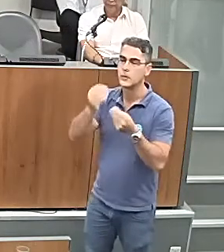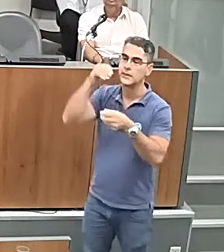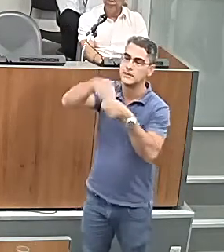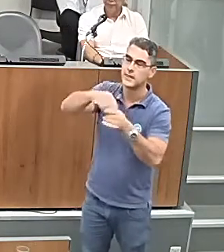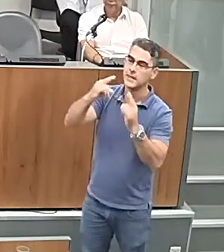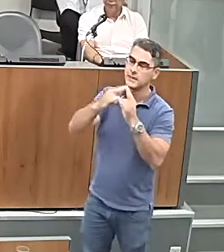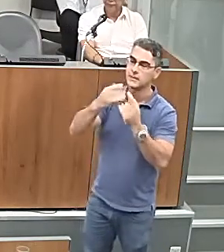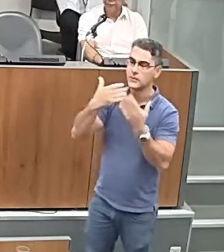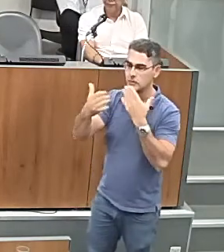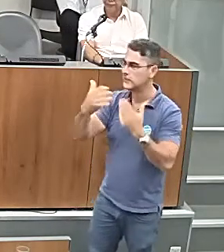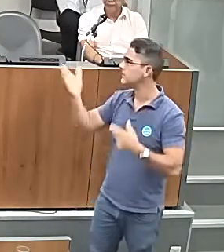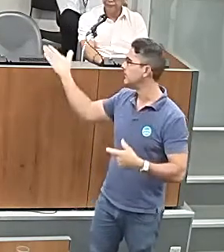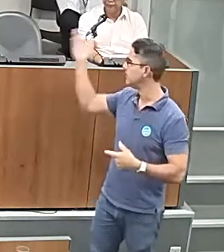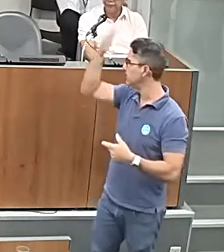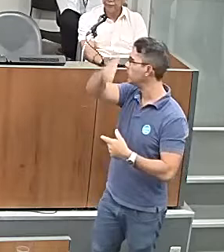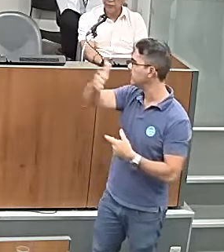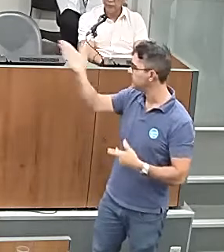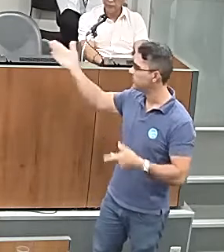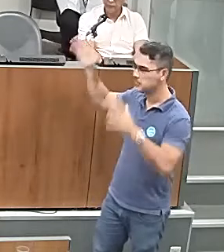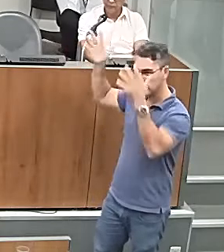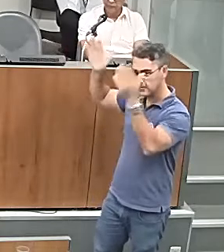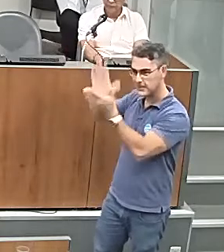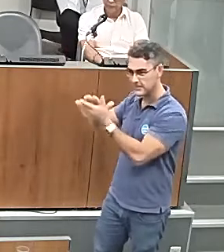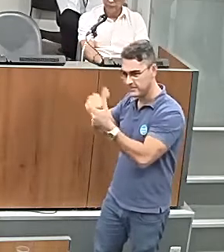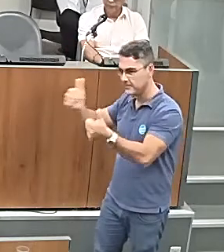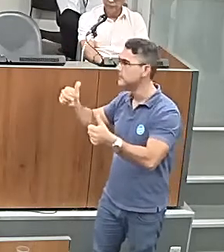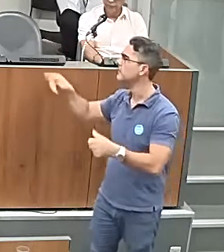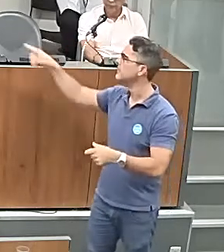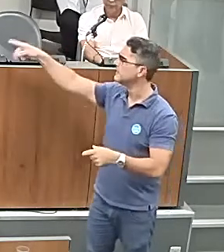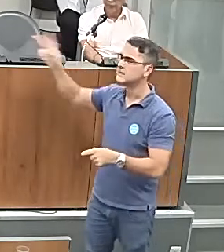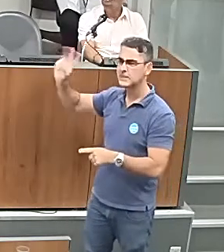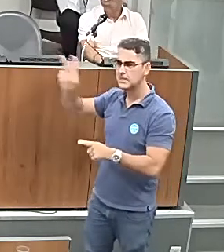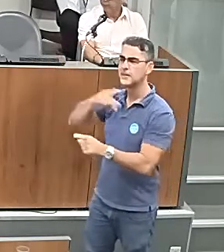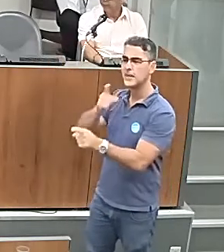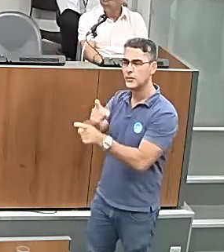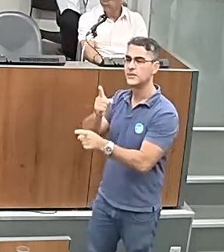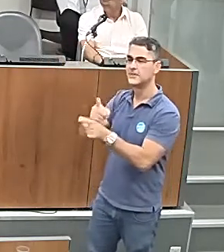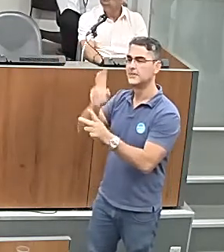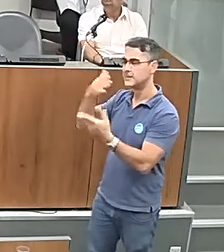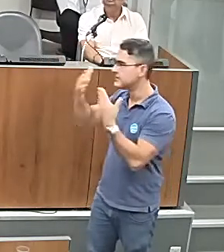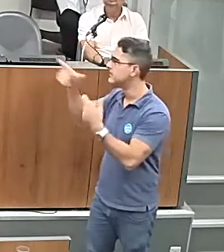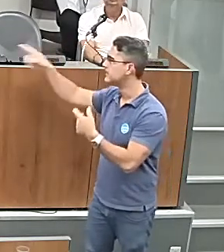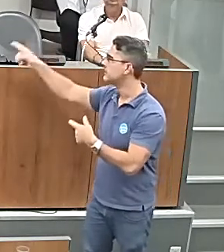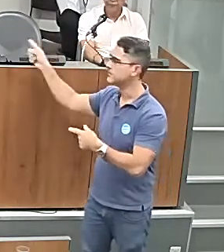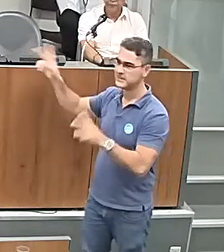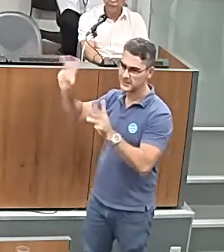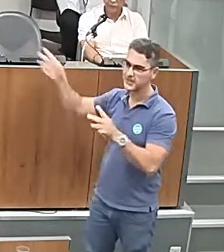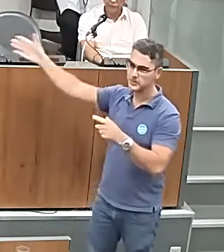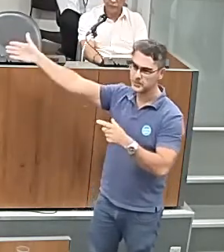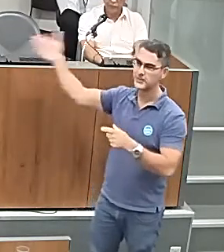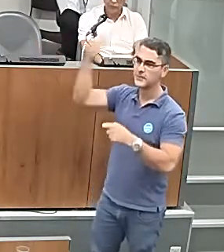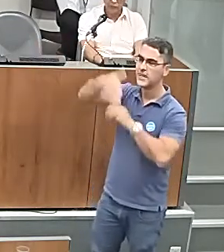que o deputado esteve presente no INES, momento importante, porque é uma instituição de referência.